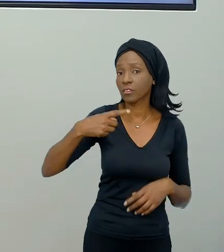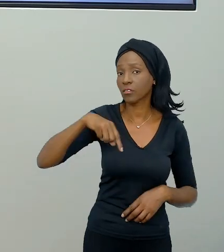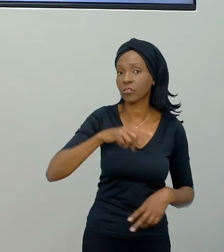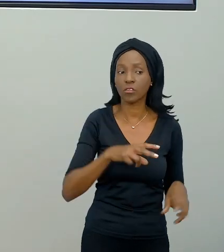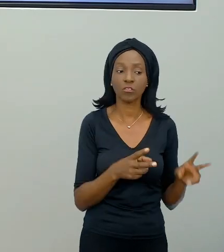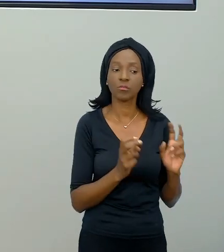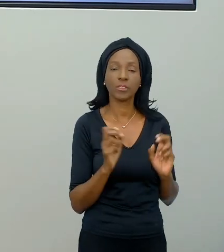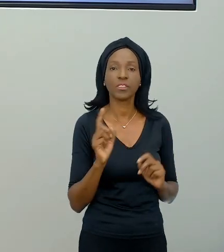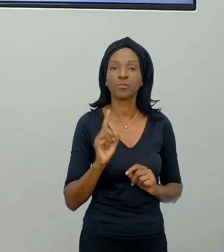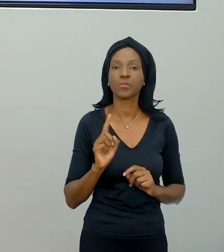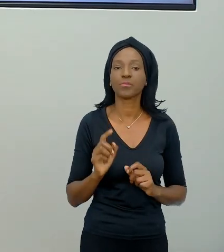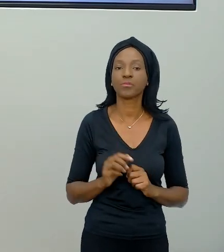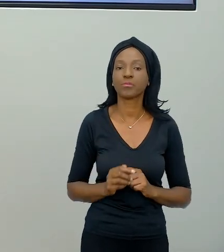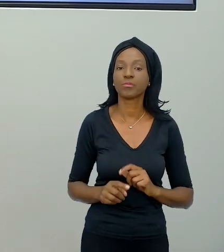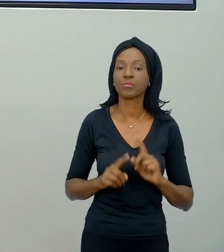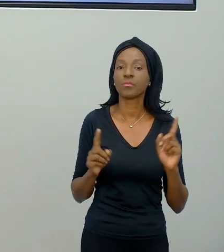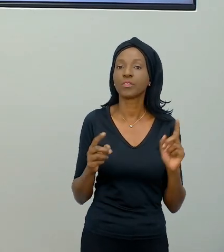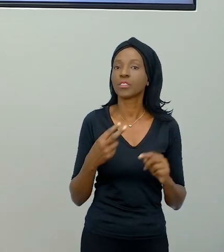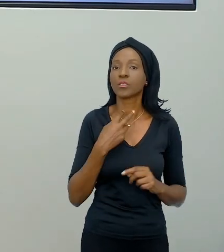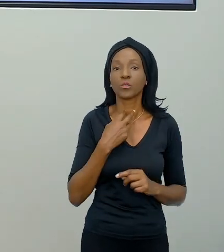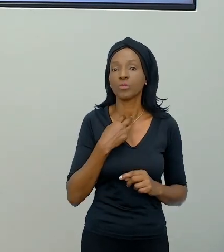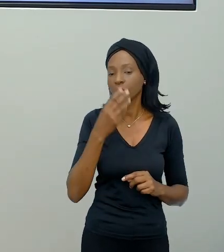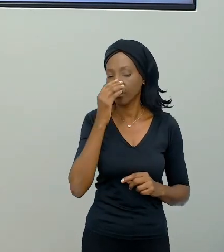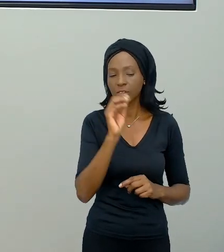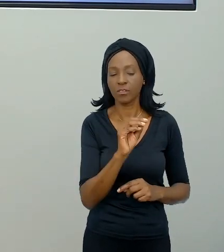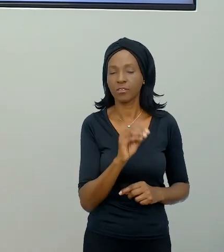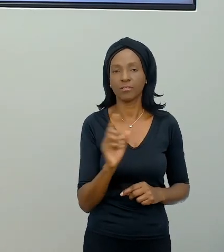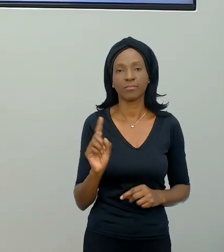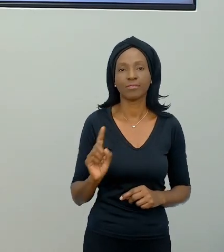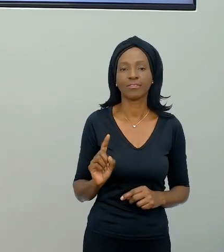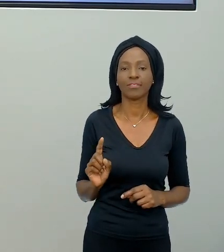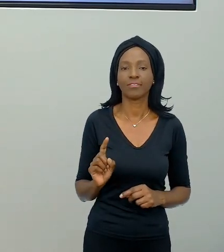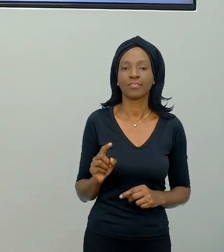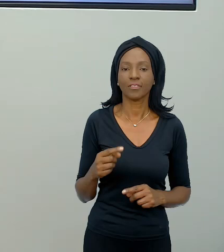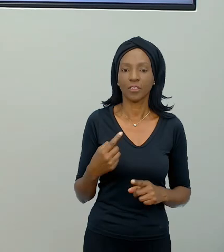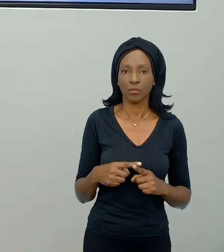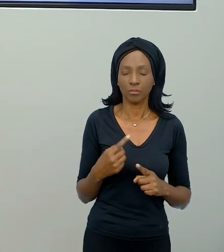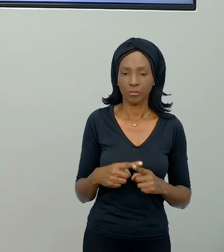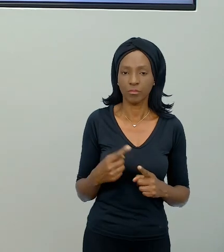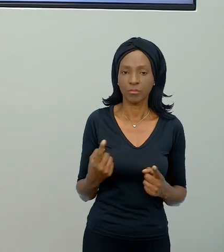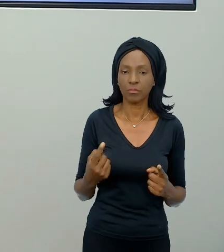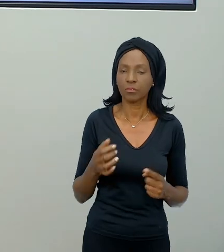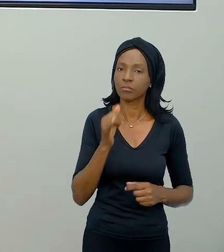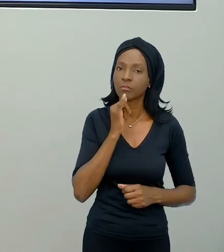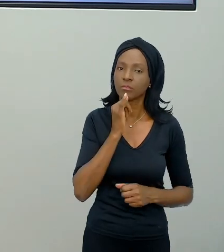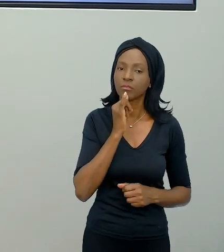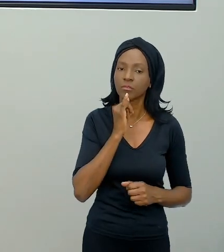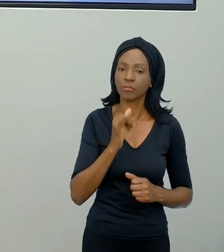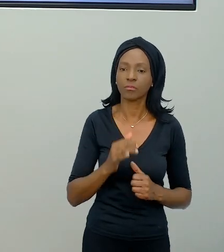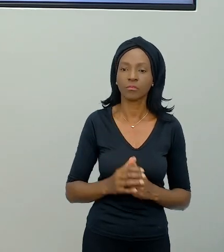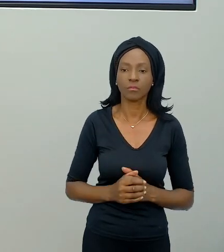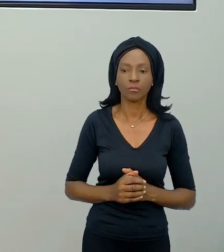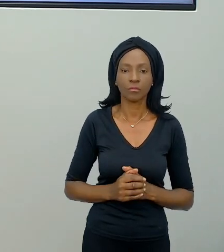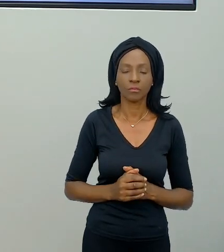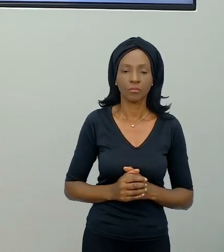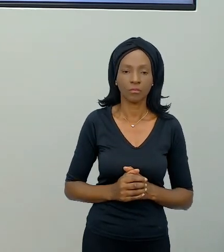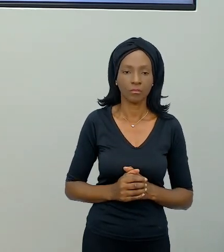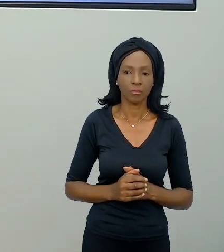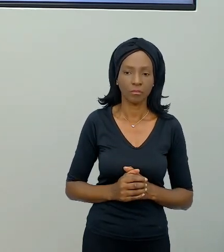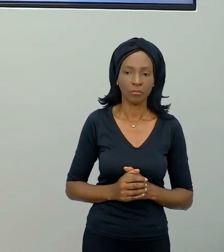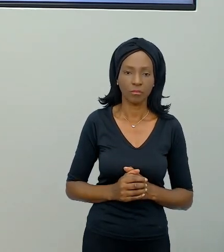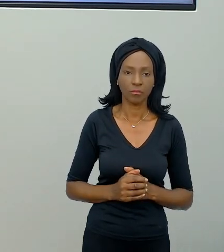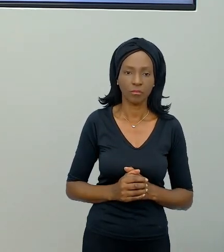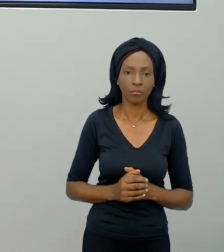disso, né? Mas a gente não pode desconsiderar. Ainda que a questão, por exemplo,